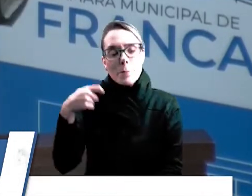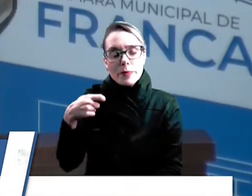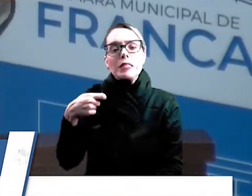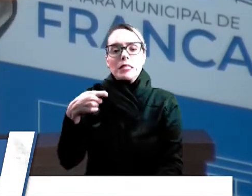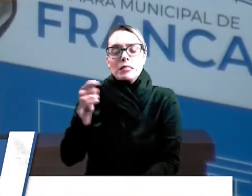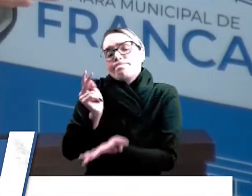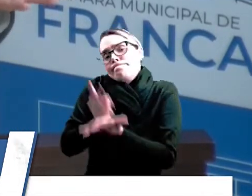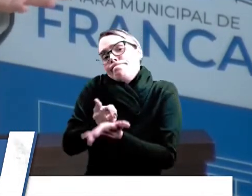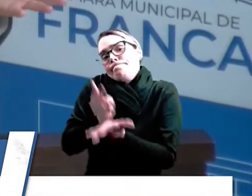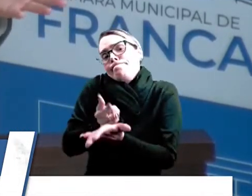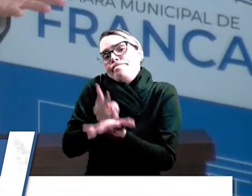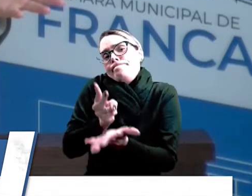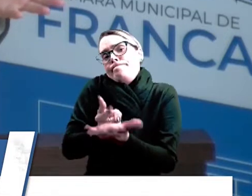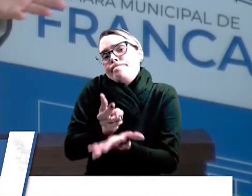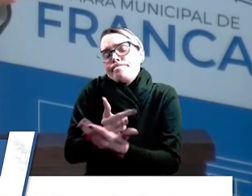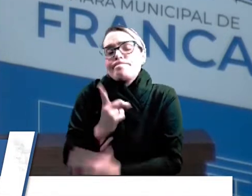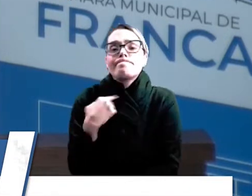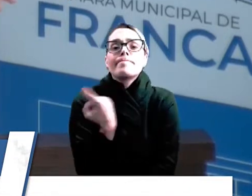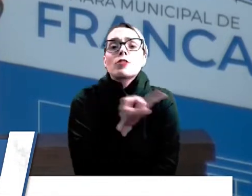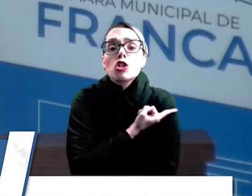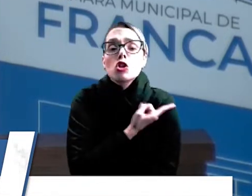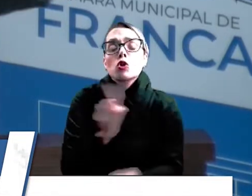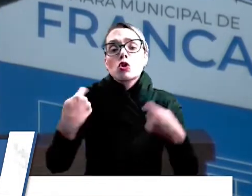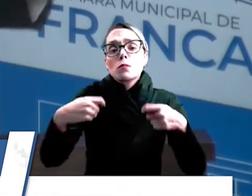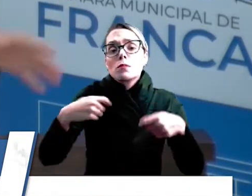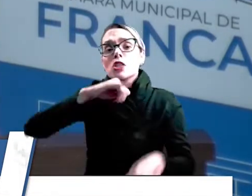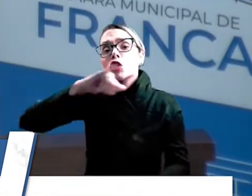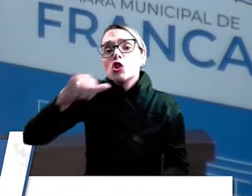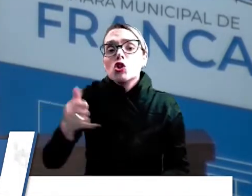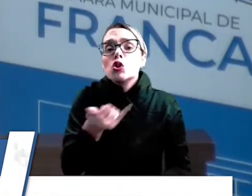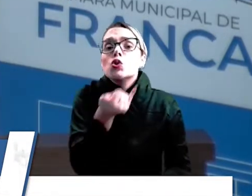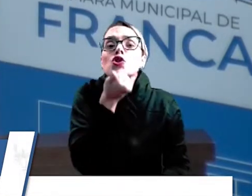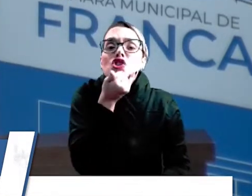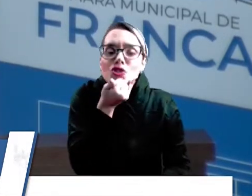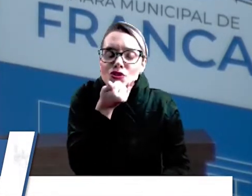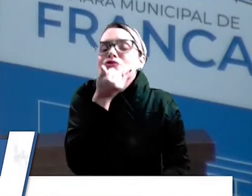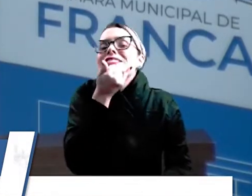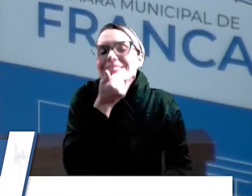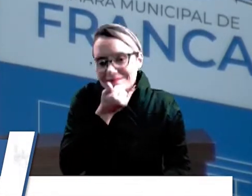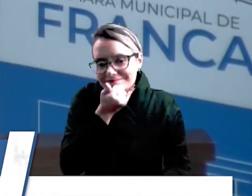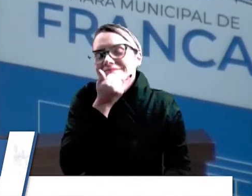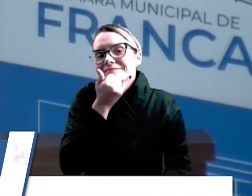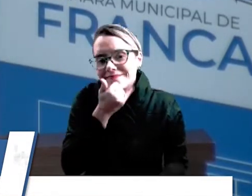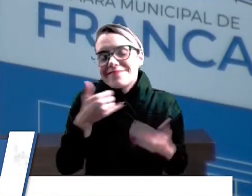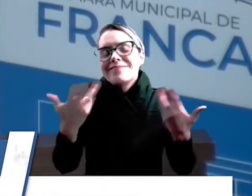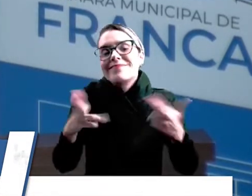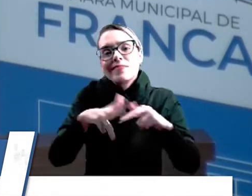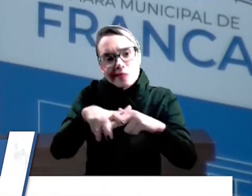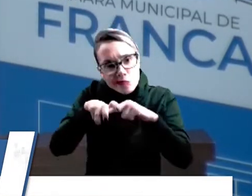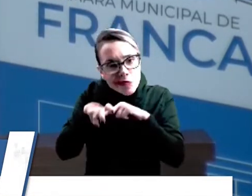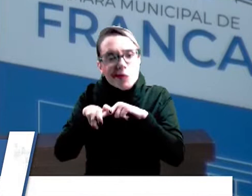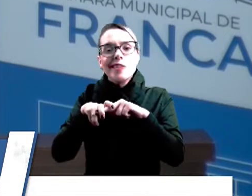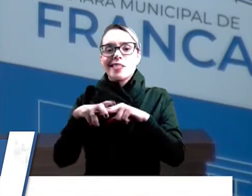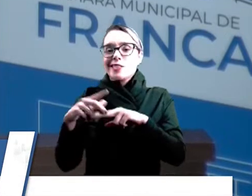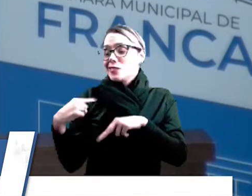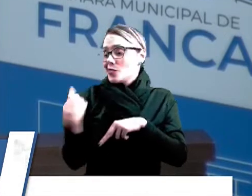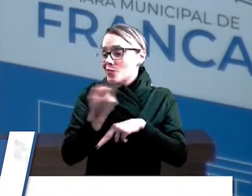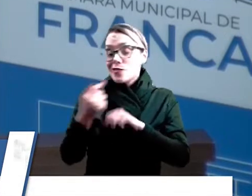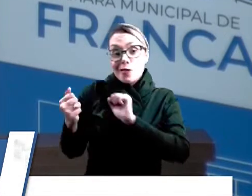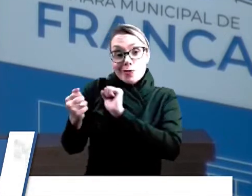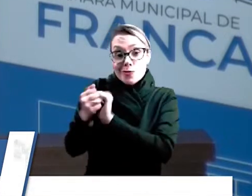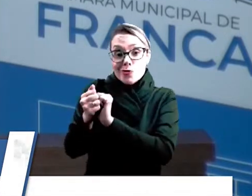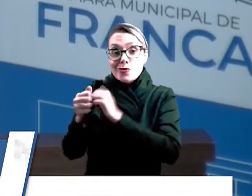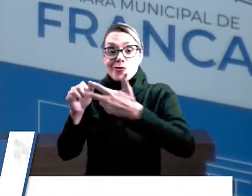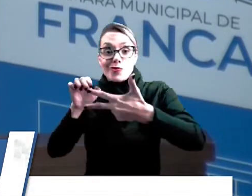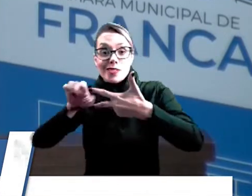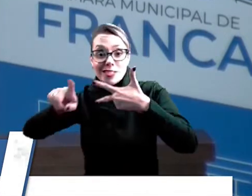devemos satisfação para o povo da mesma forma que quem opera do lado do executivo. Mas a cobrança maior é